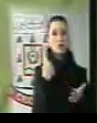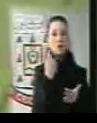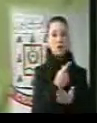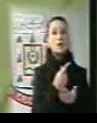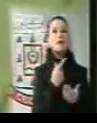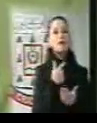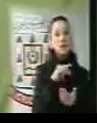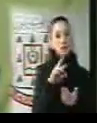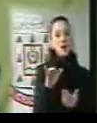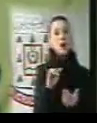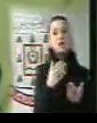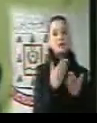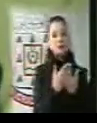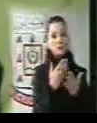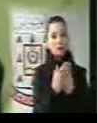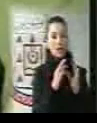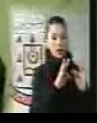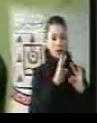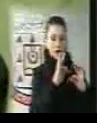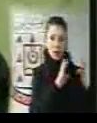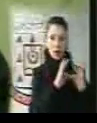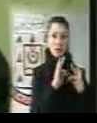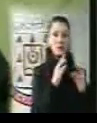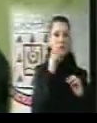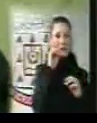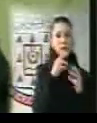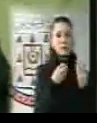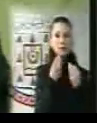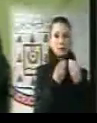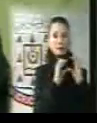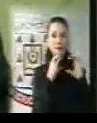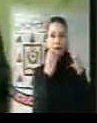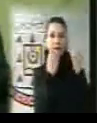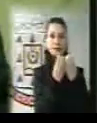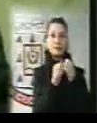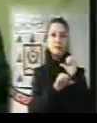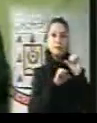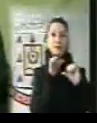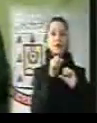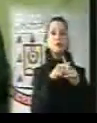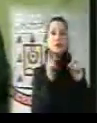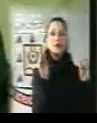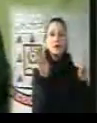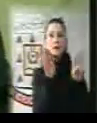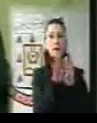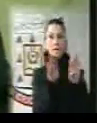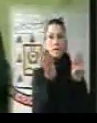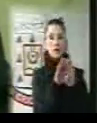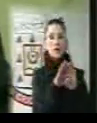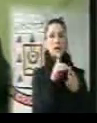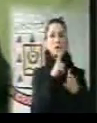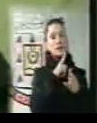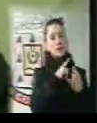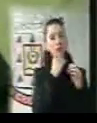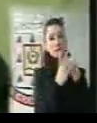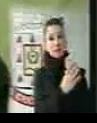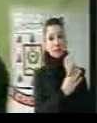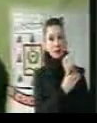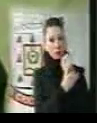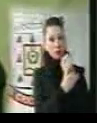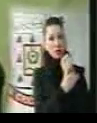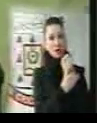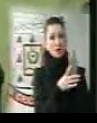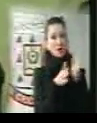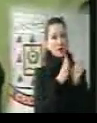estudo técnico para que venha atender a comunidade, mas que também garanta a segurança e